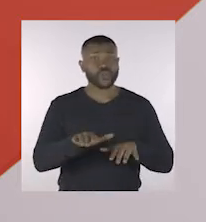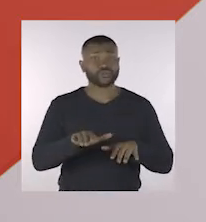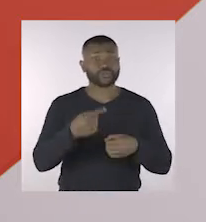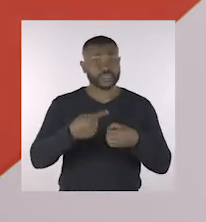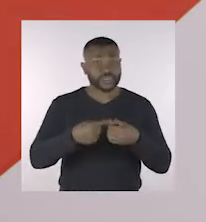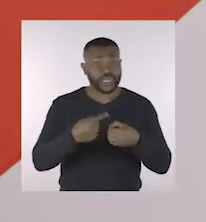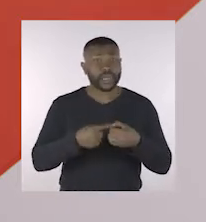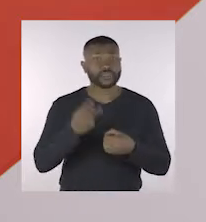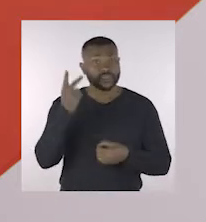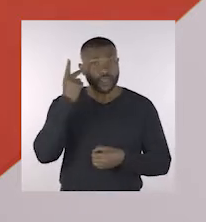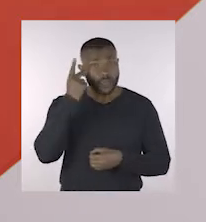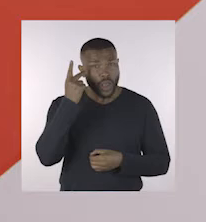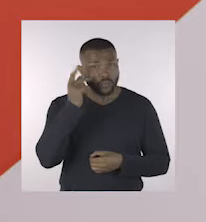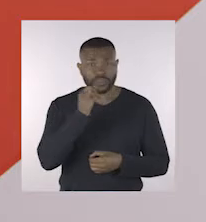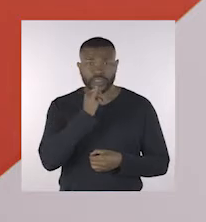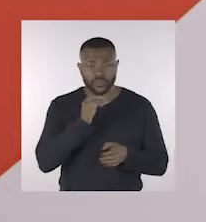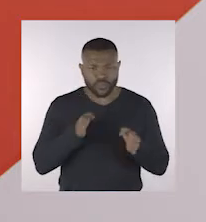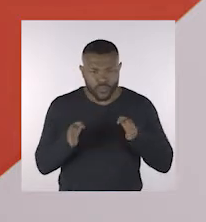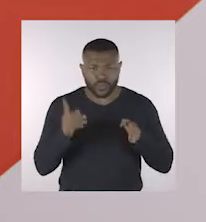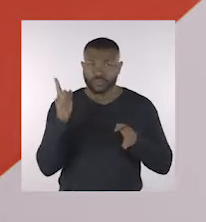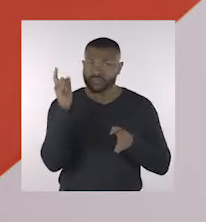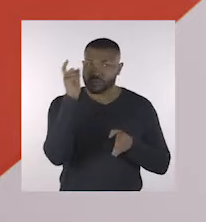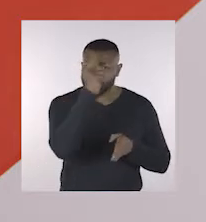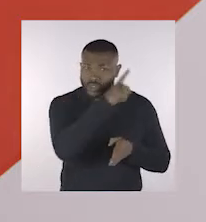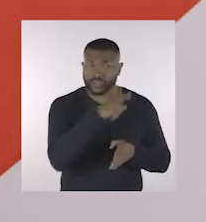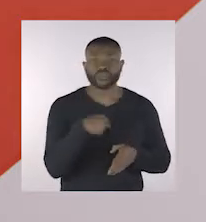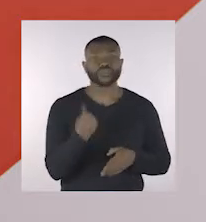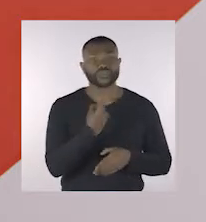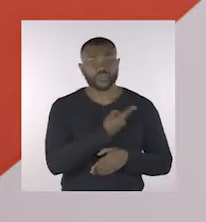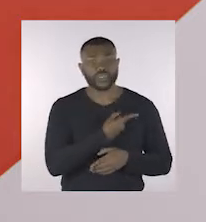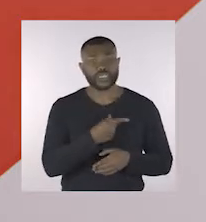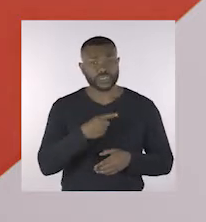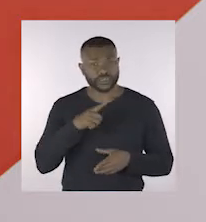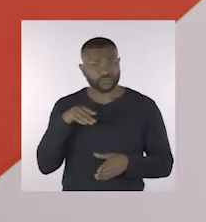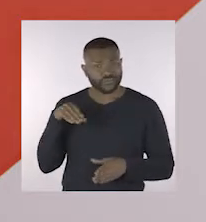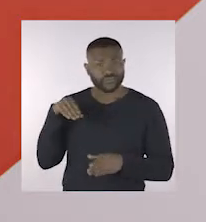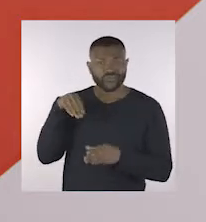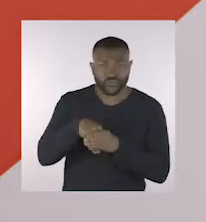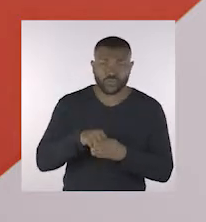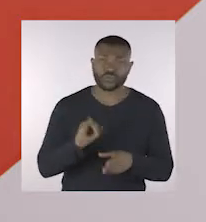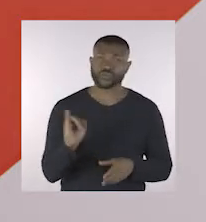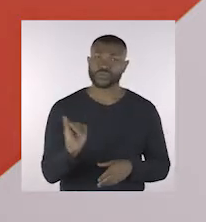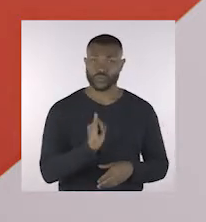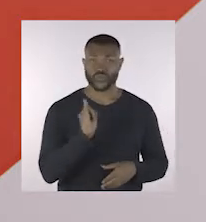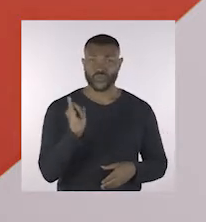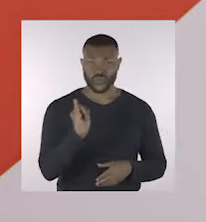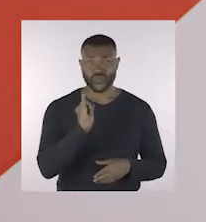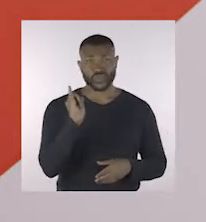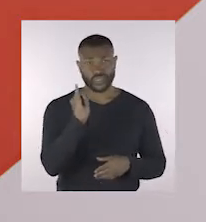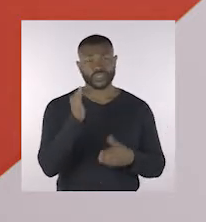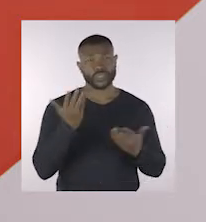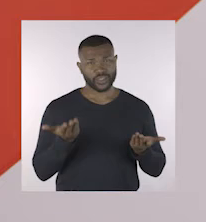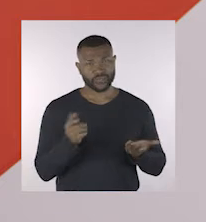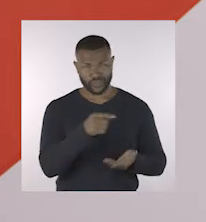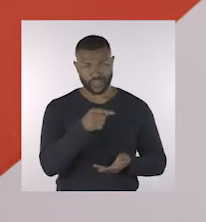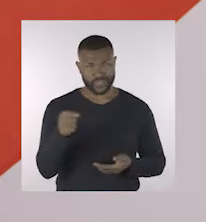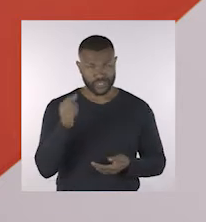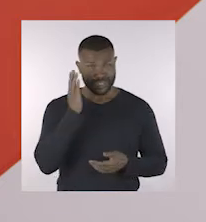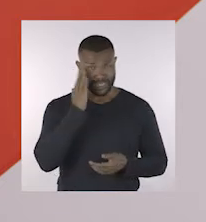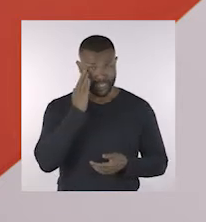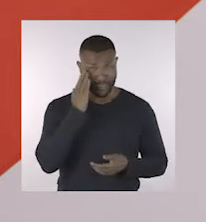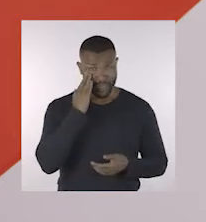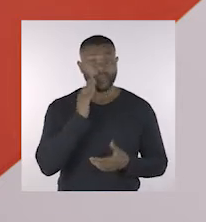cidade de São Paulo mesmo nos momentos difíceis nossos ou a gente teve uma votações muito em sílabas